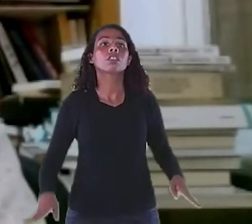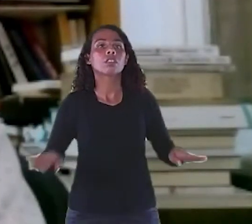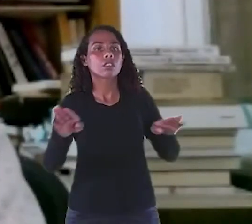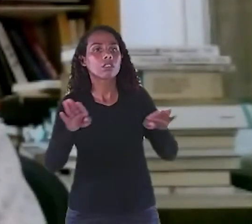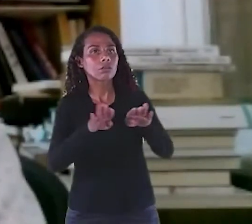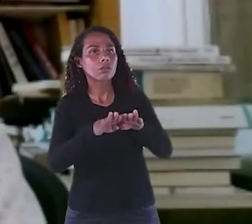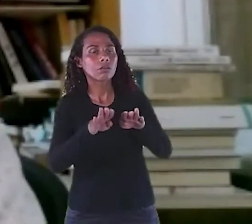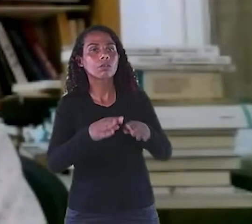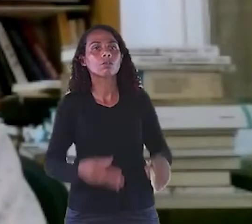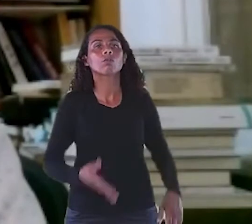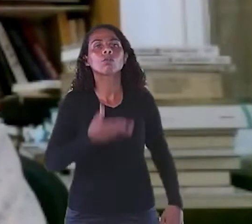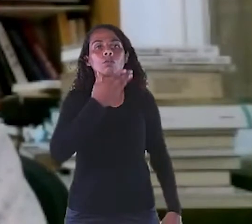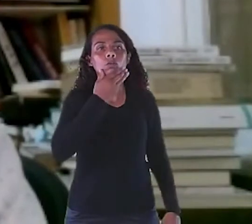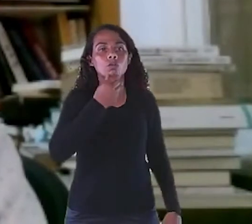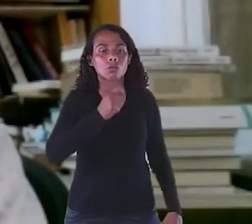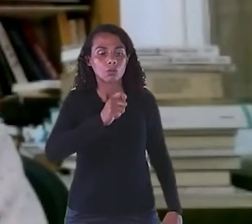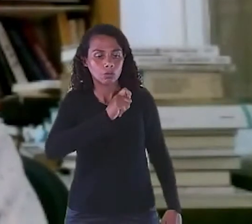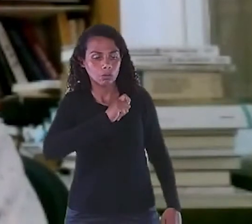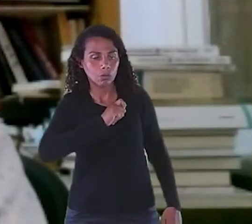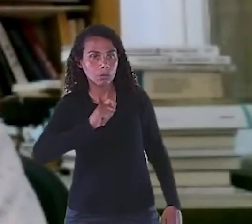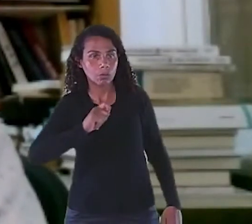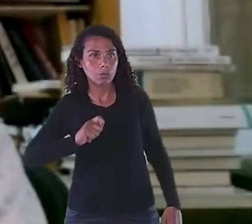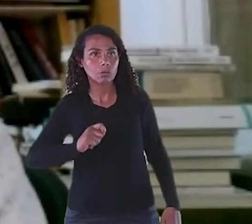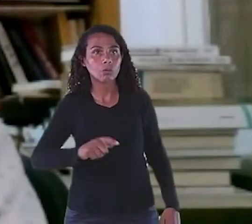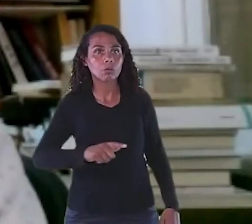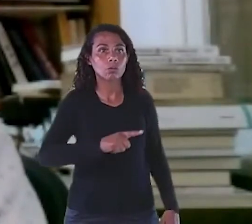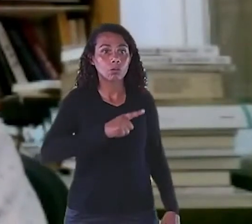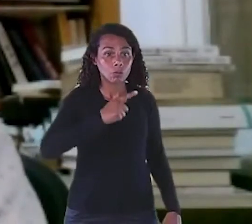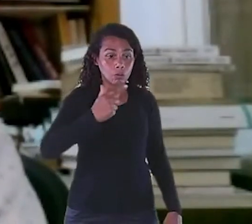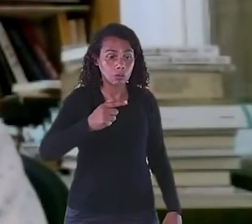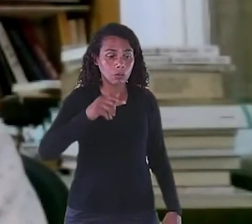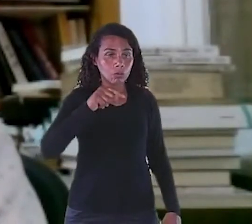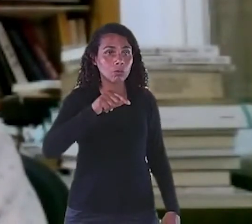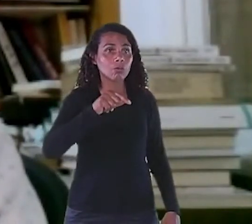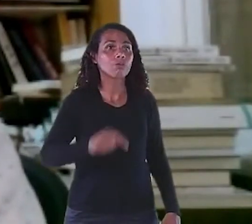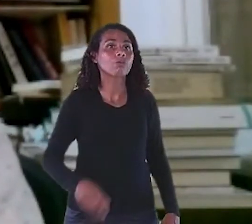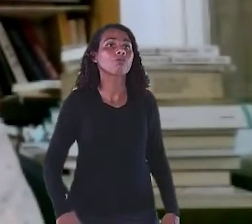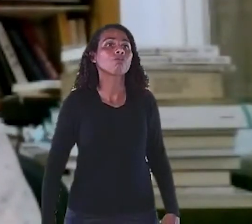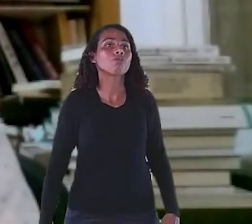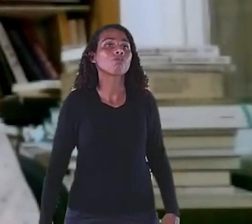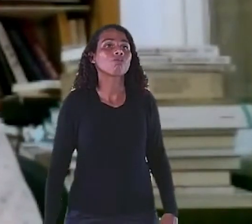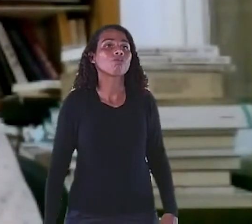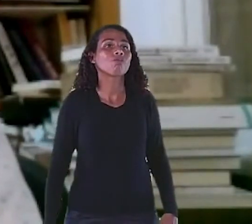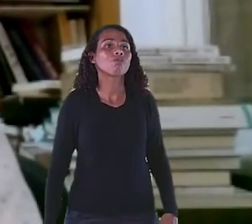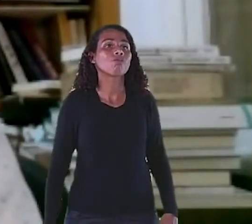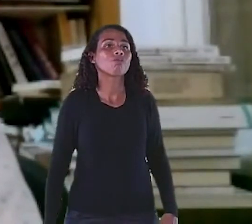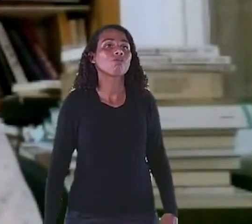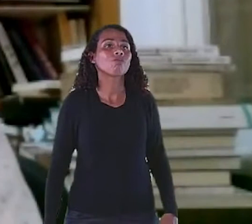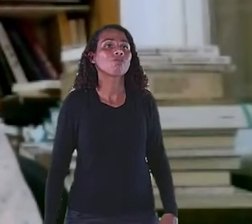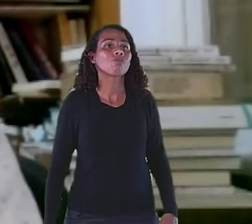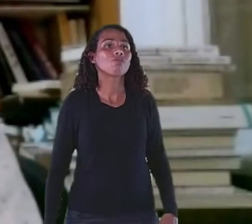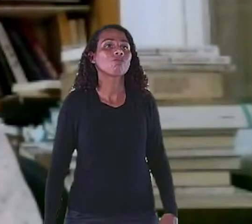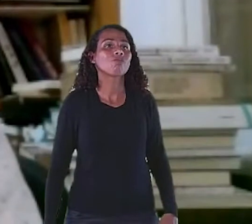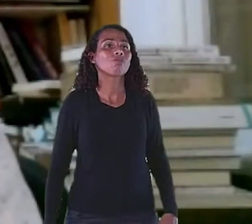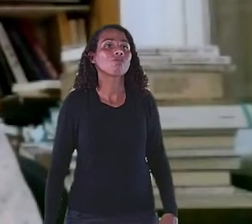era normal na vida dele. E ele foi um grande artista sem